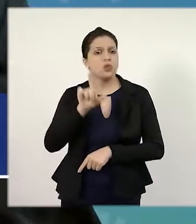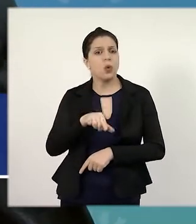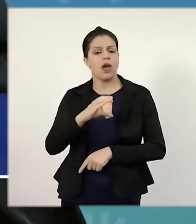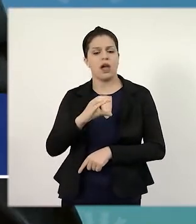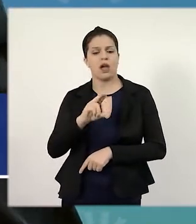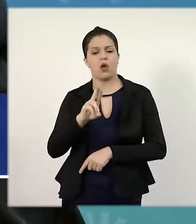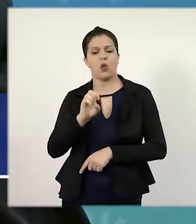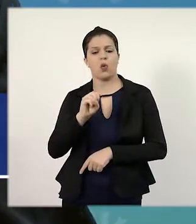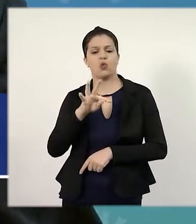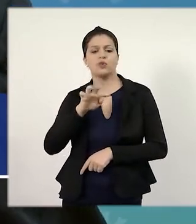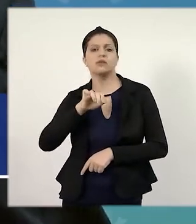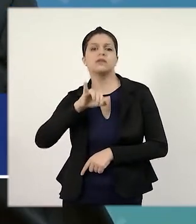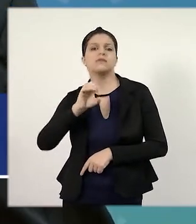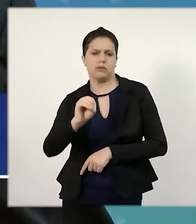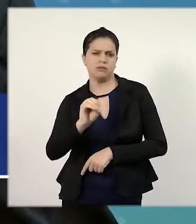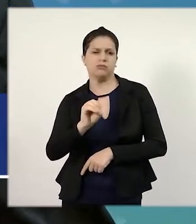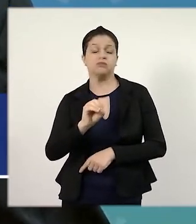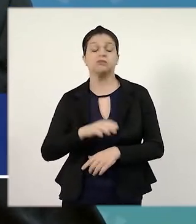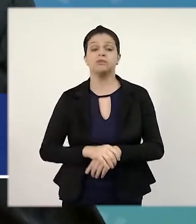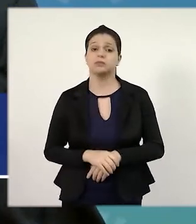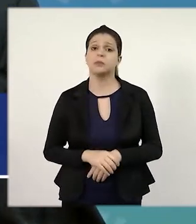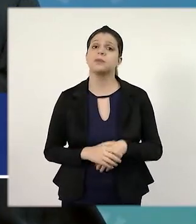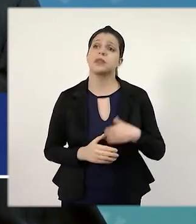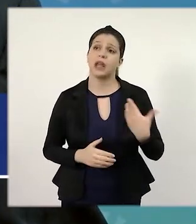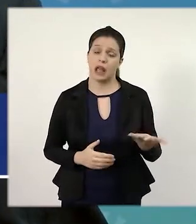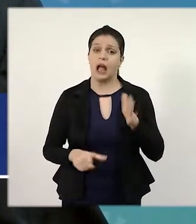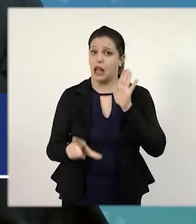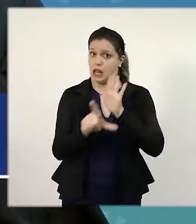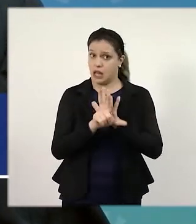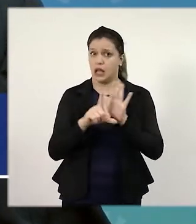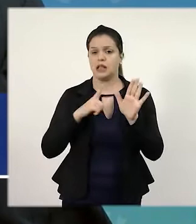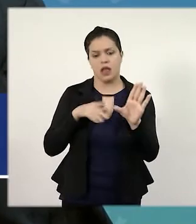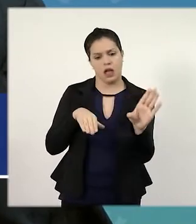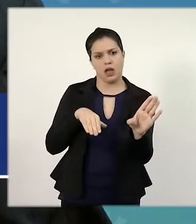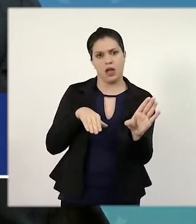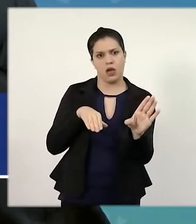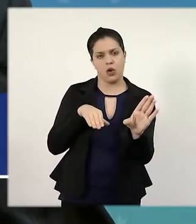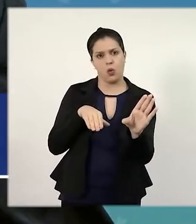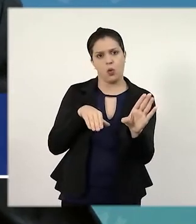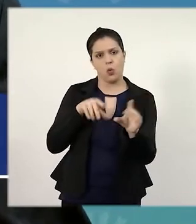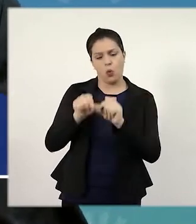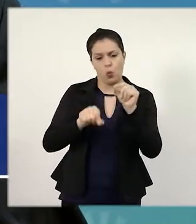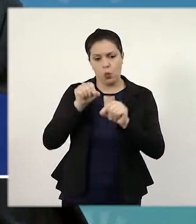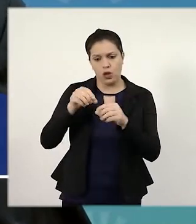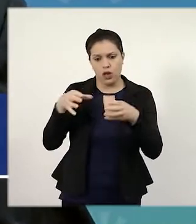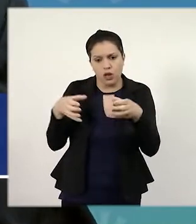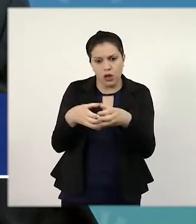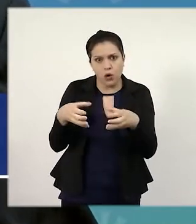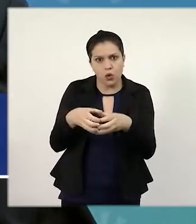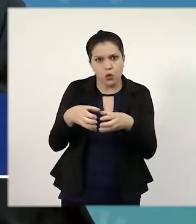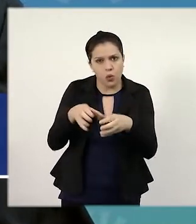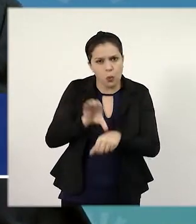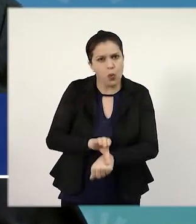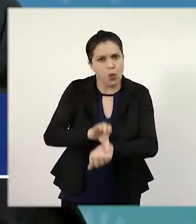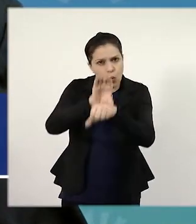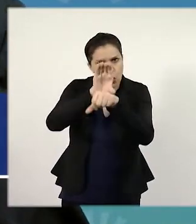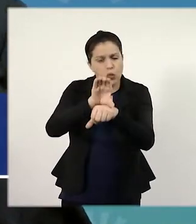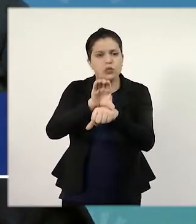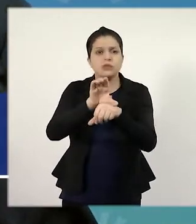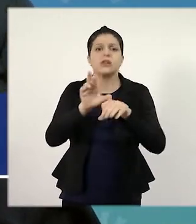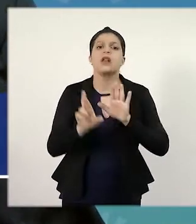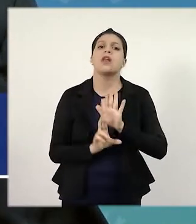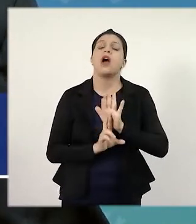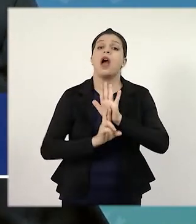custeio. Mas isso, evidentemente, a lei prevê um conselho, né, representado pelas entidades, também pelos